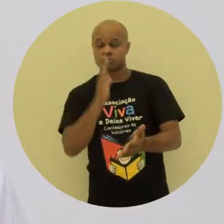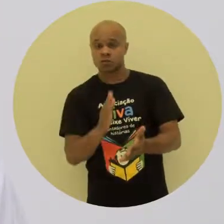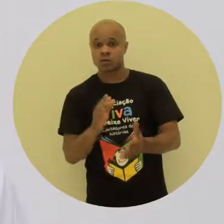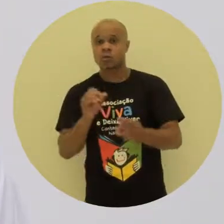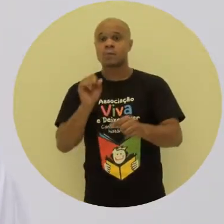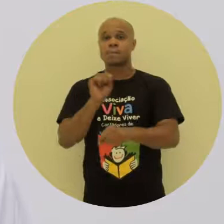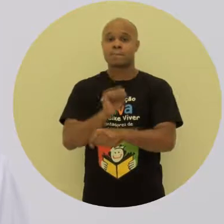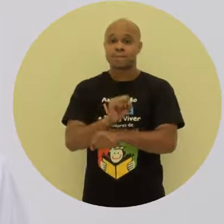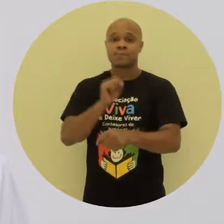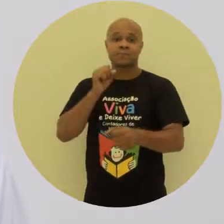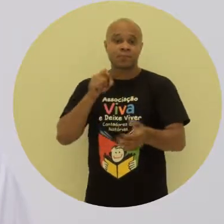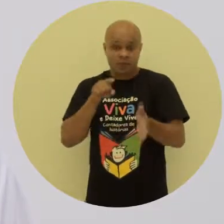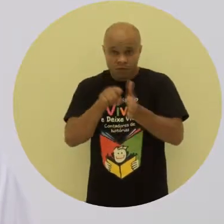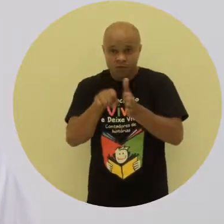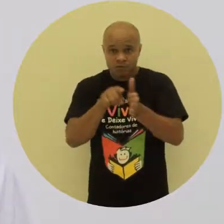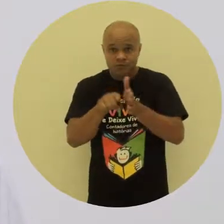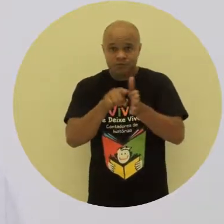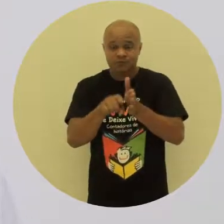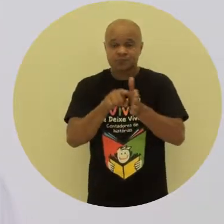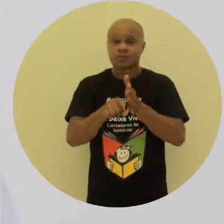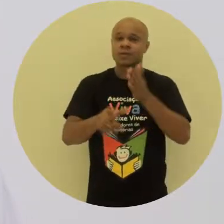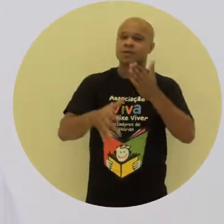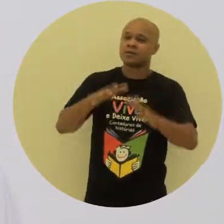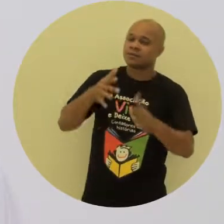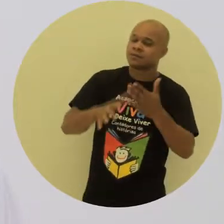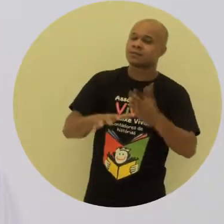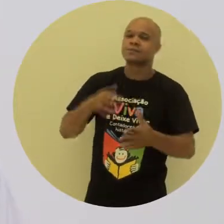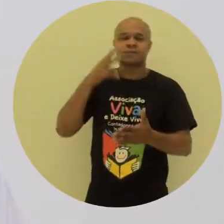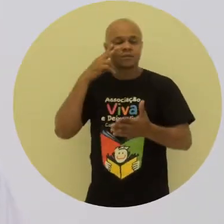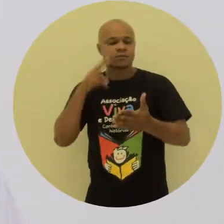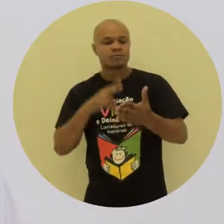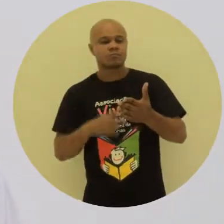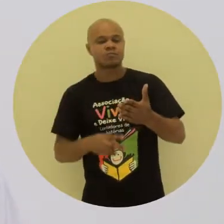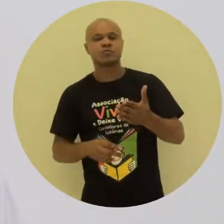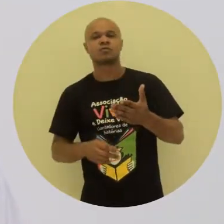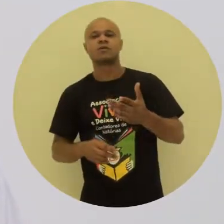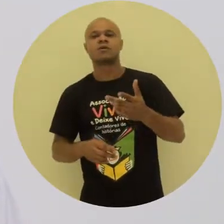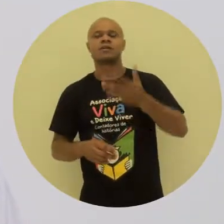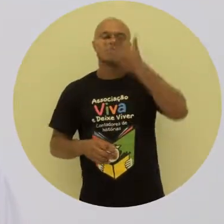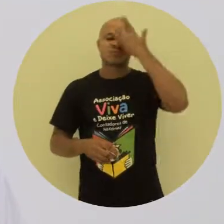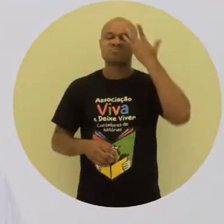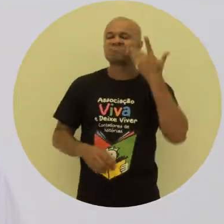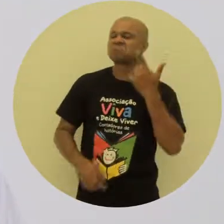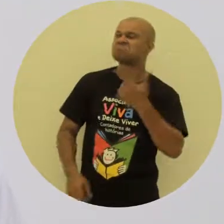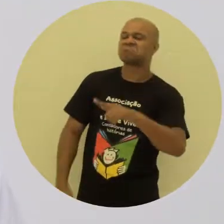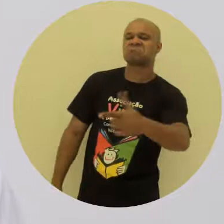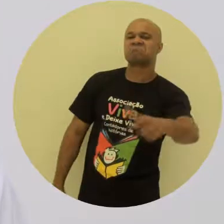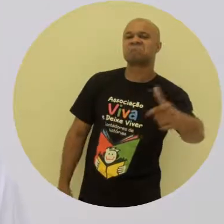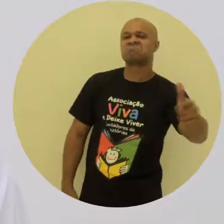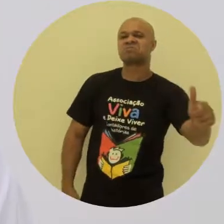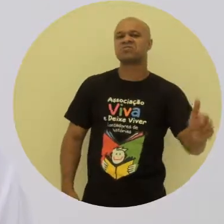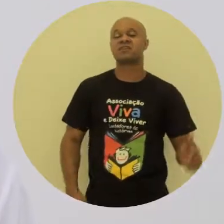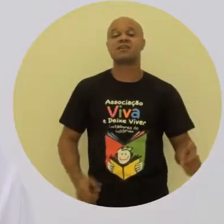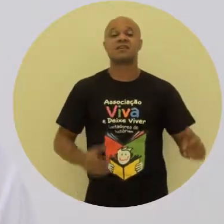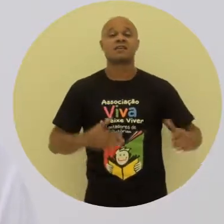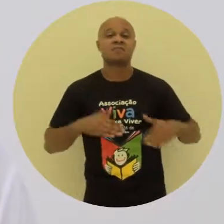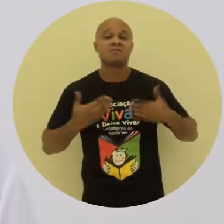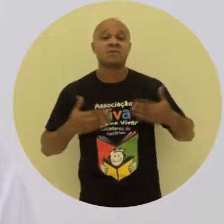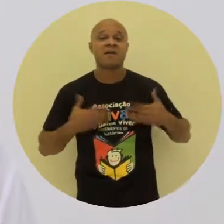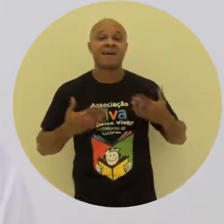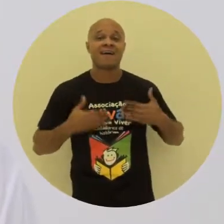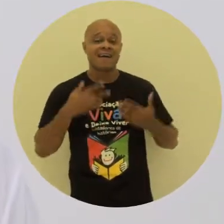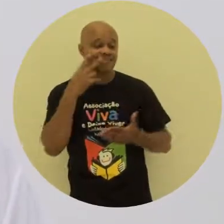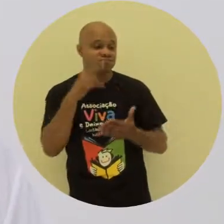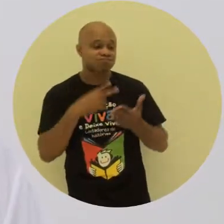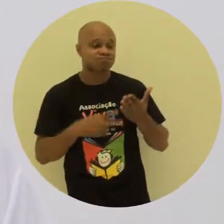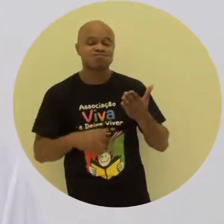não deixa muito a desejar no quesito leitura, né? Prazer pela leitura. E quando